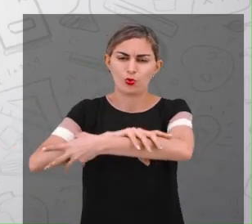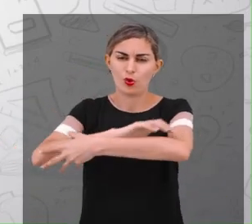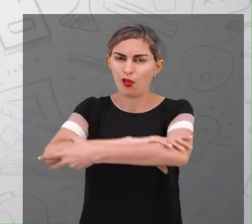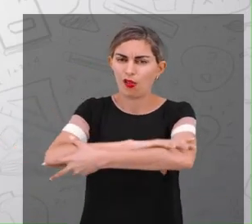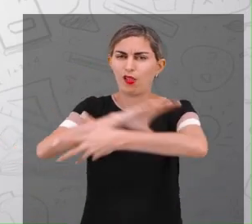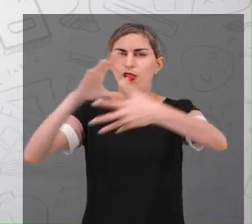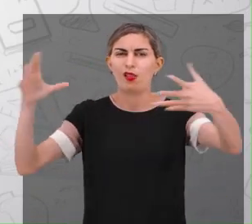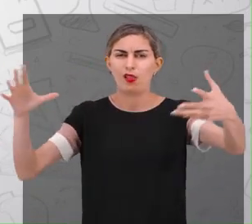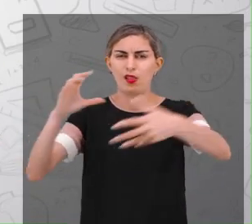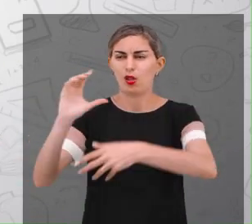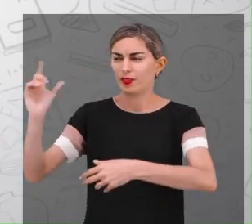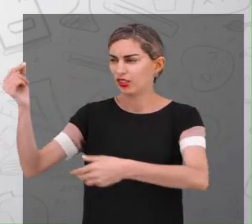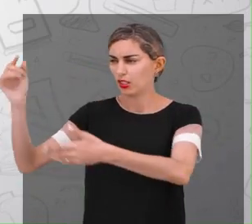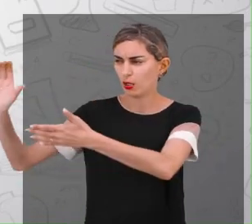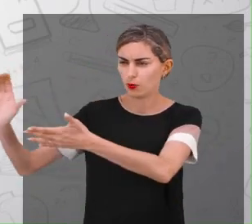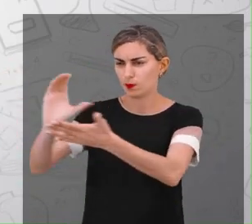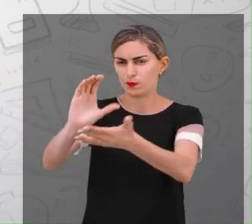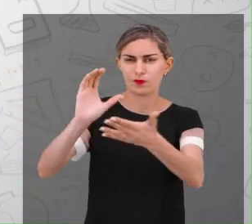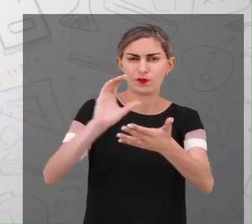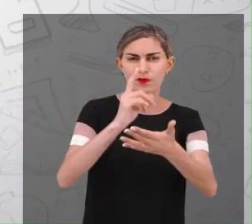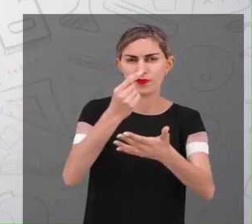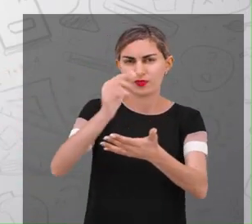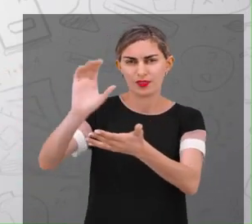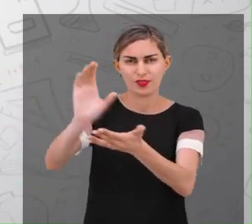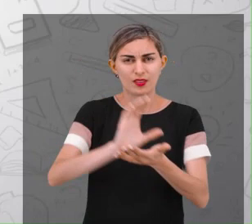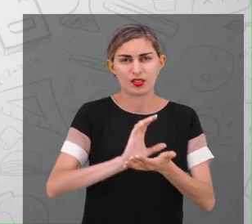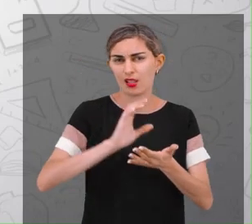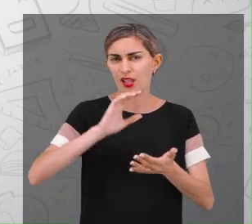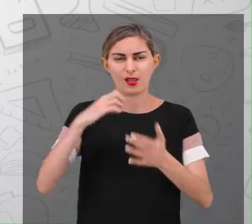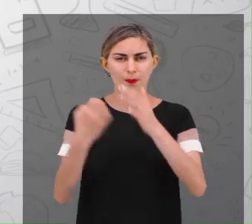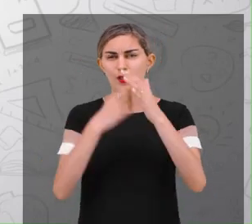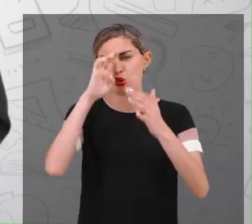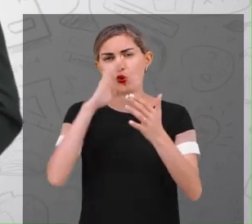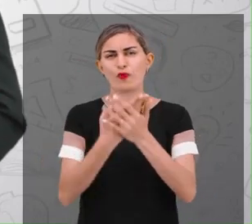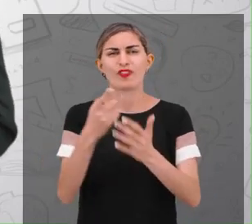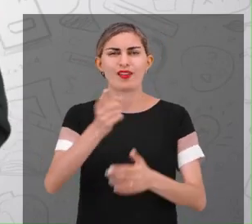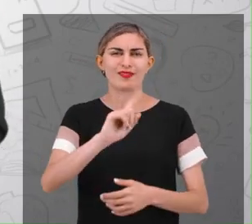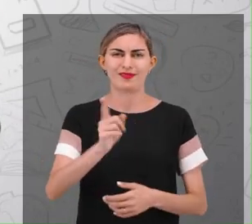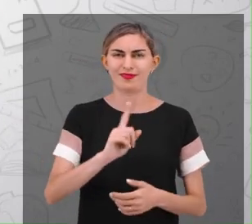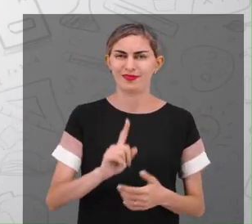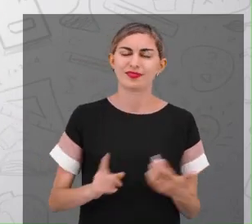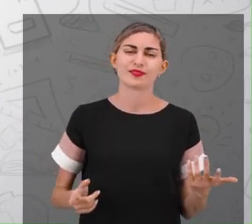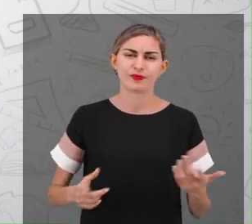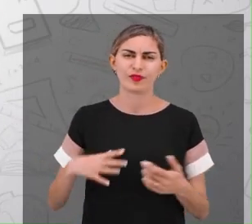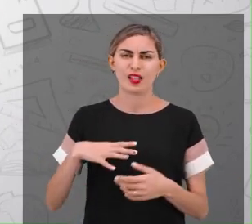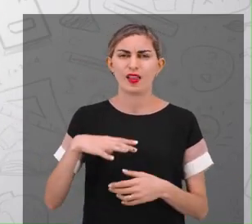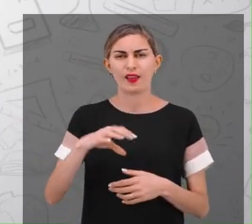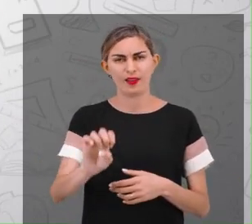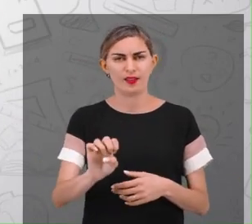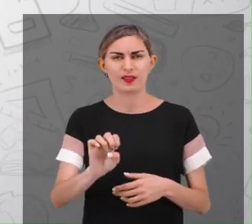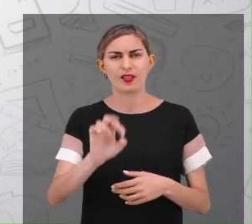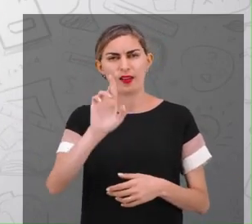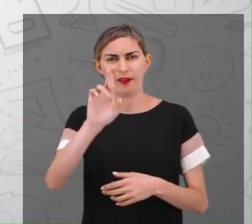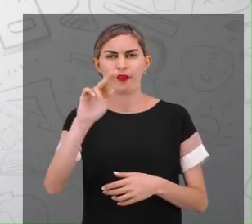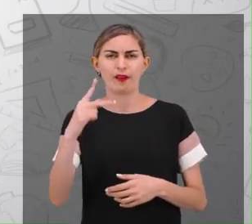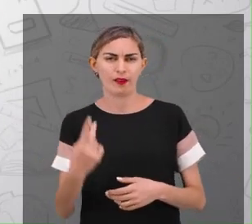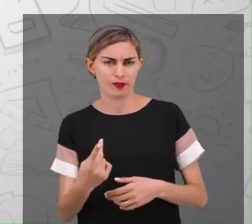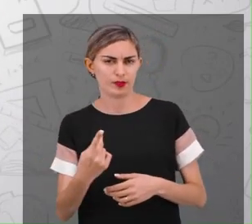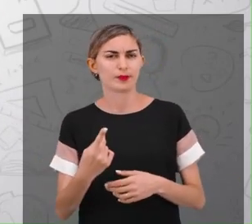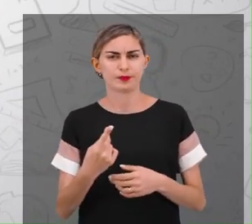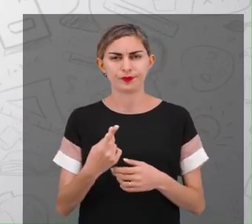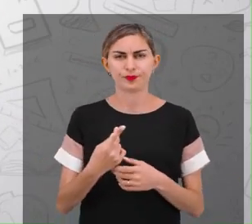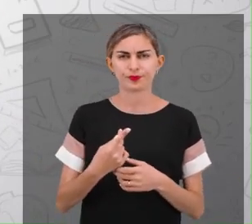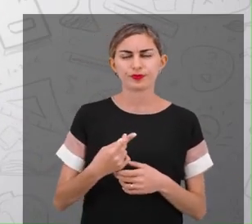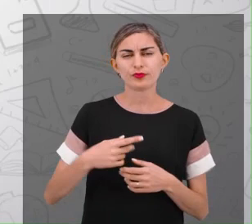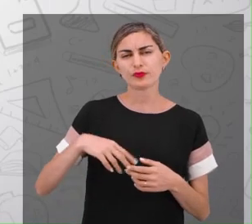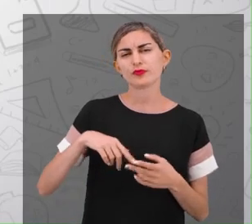de investir nessas empresas, elas não seriam confiáveis. Ética nas organizações e nos recursos humanos. Segundo